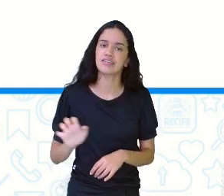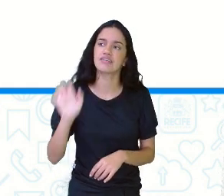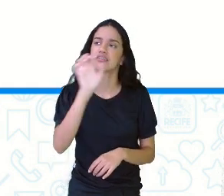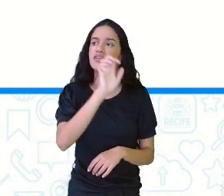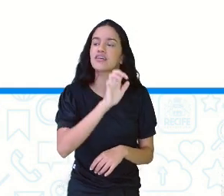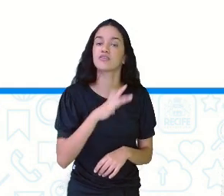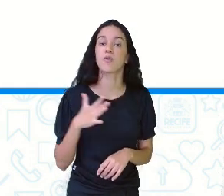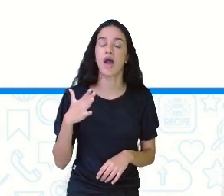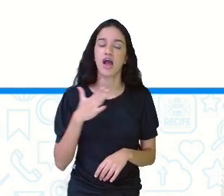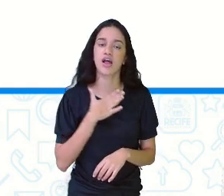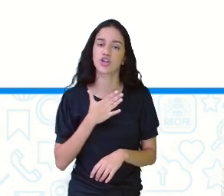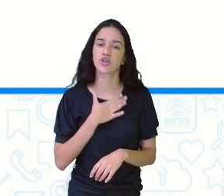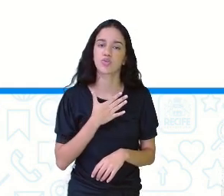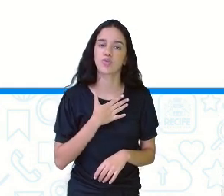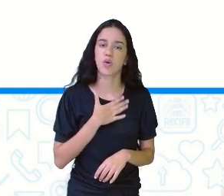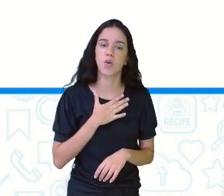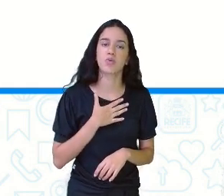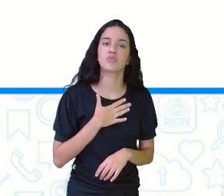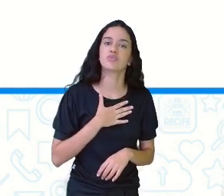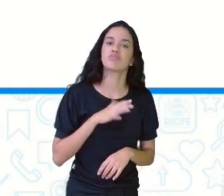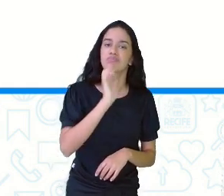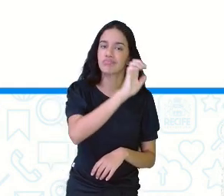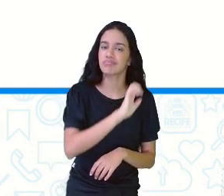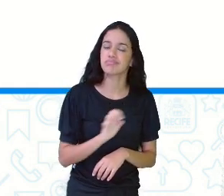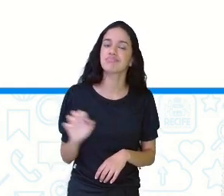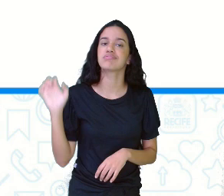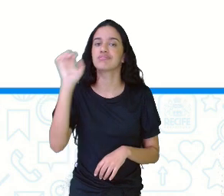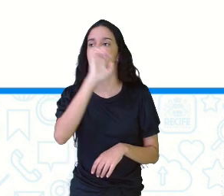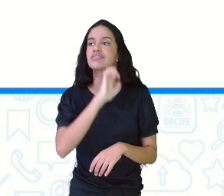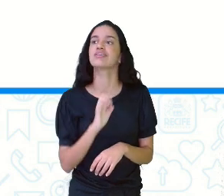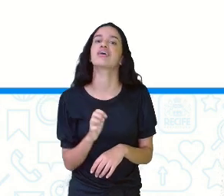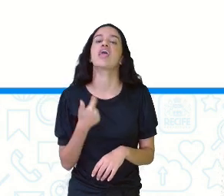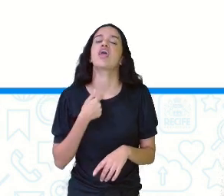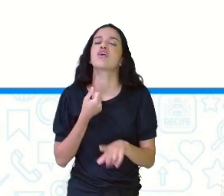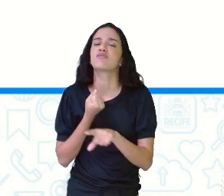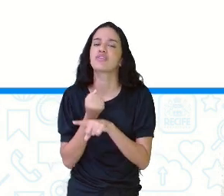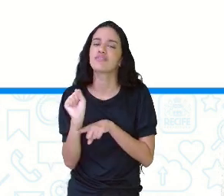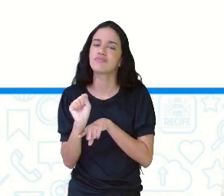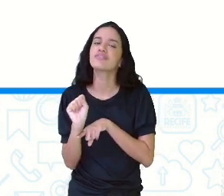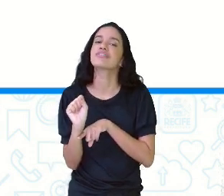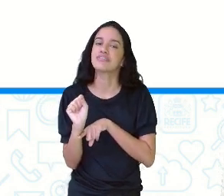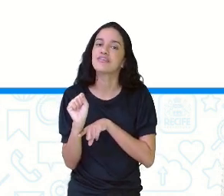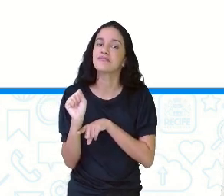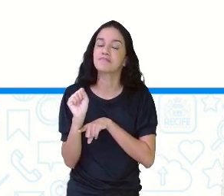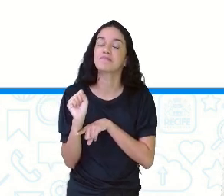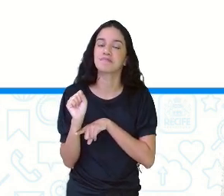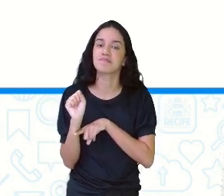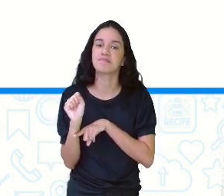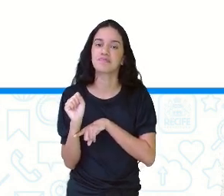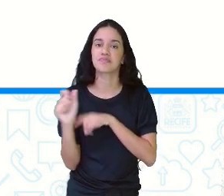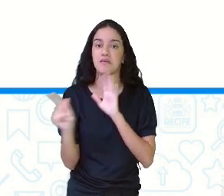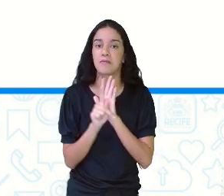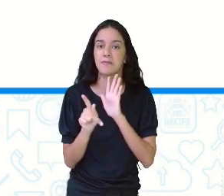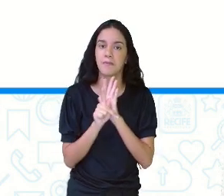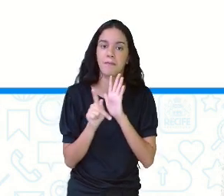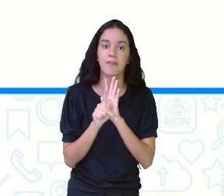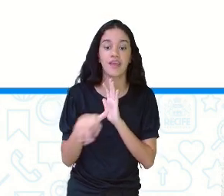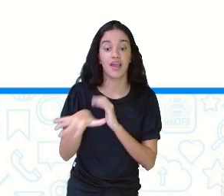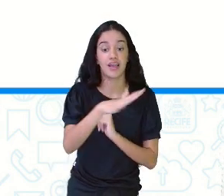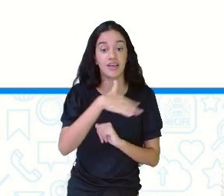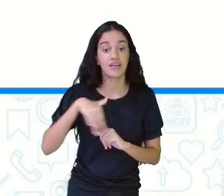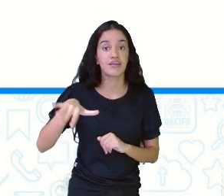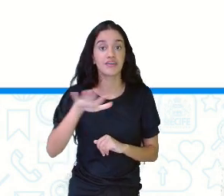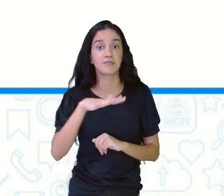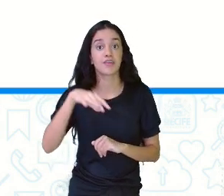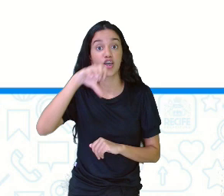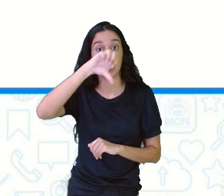nossa região, né? Nossa, maravilhosa eu vou defender o nosso peixe, né? A região Nordeste é composta